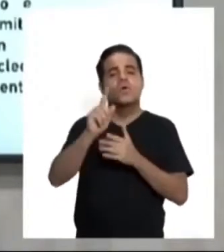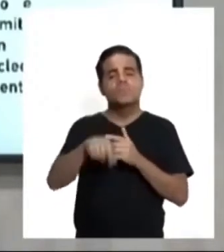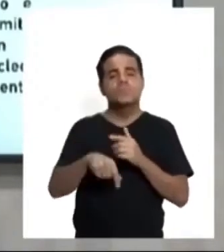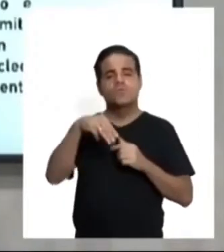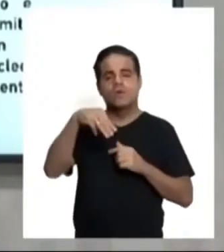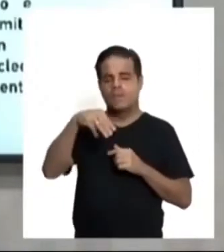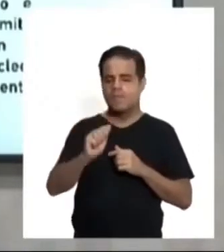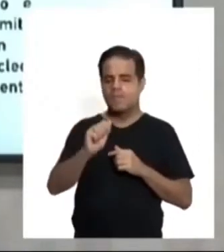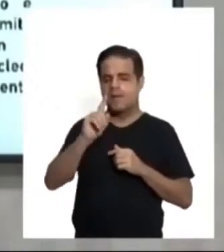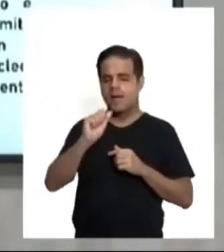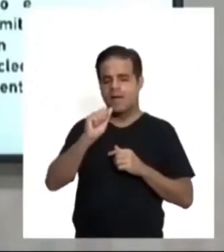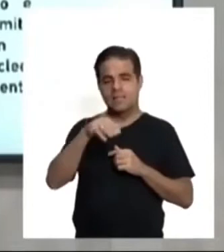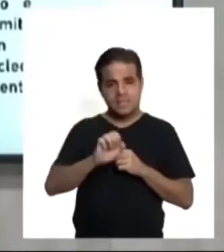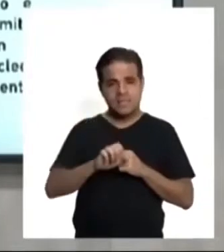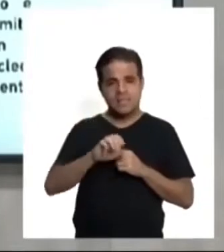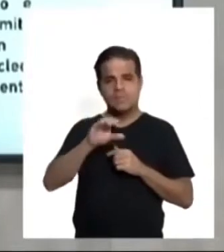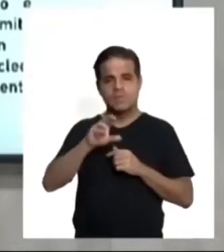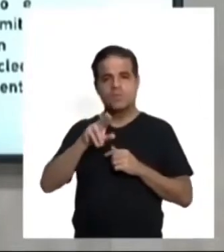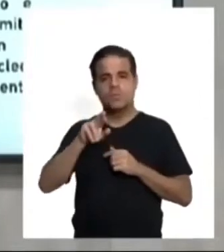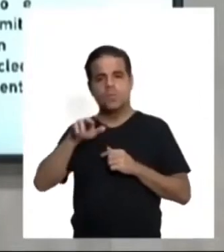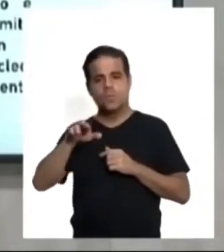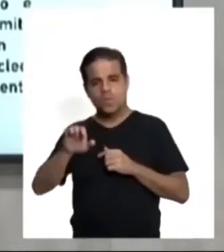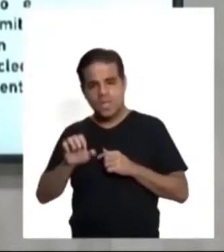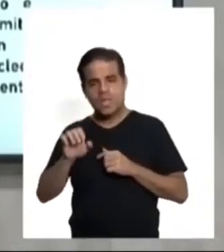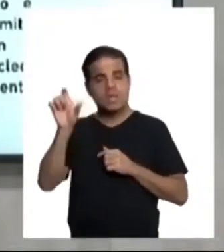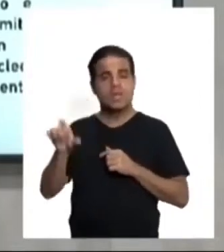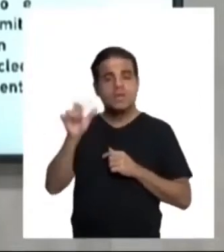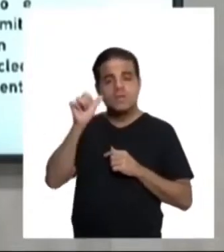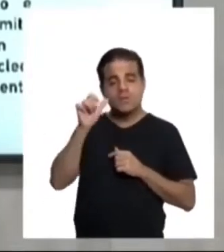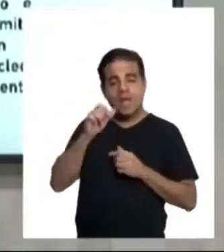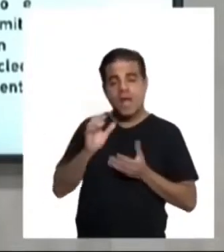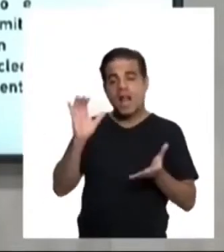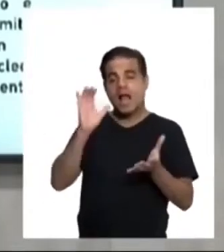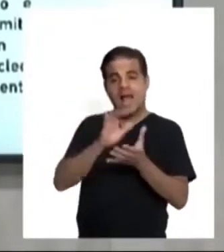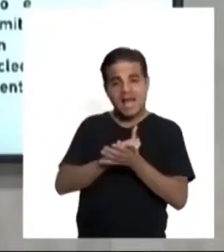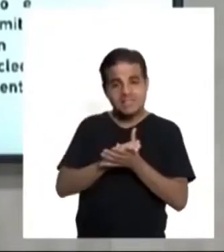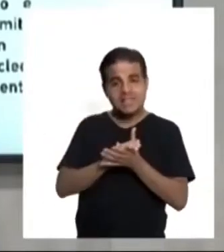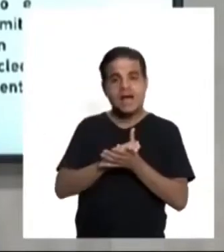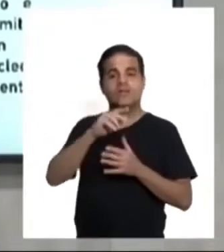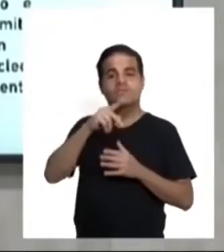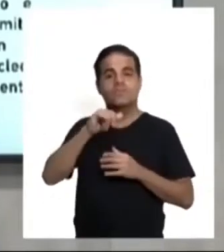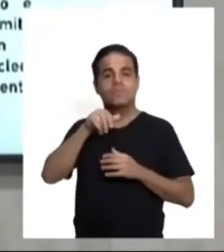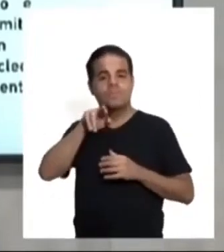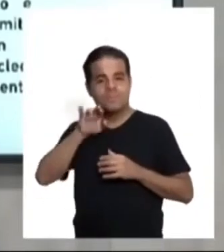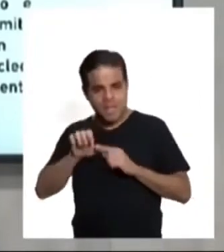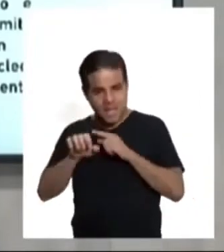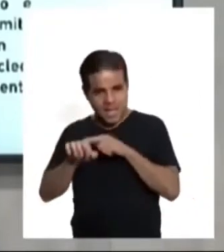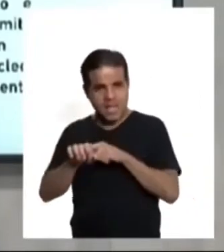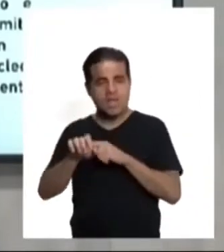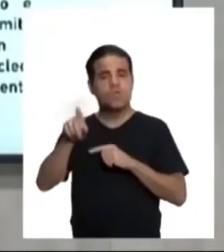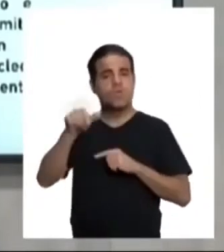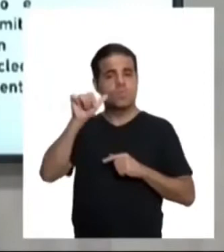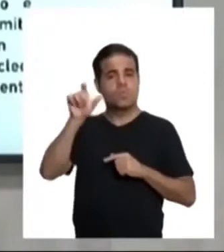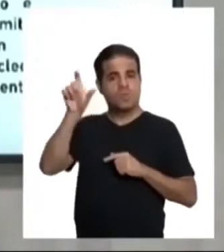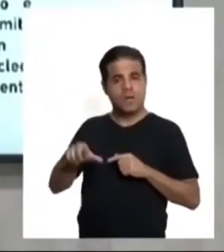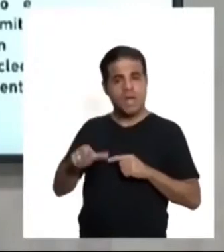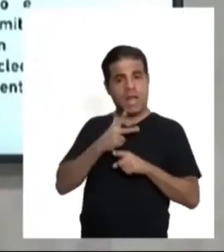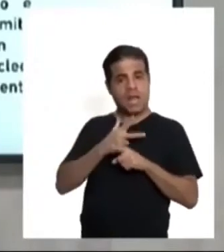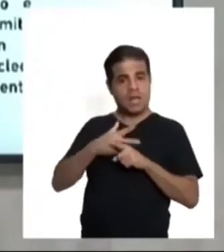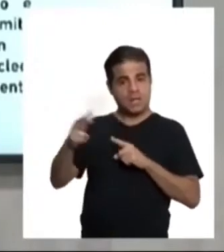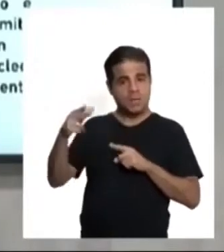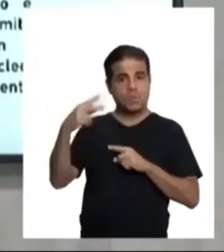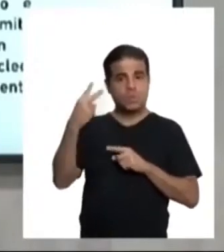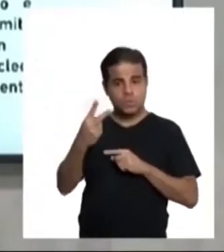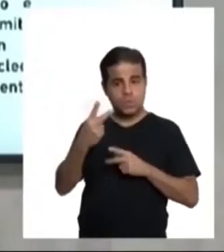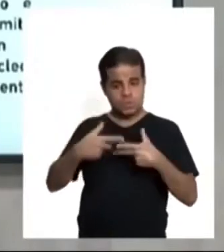né? Marie Chateaubriand-Curie, certo? Casada inclusive com Pierre Curie. Foi uma mulher que ganhou 2